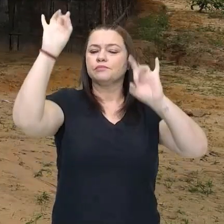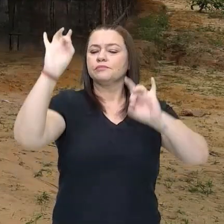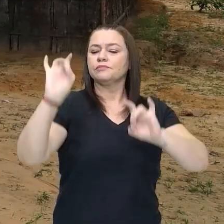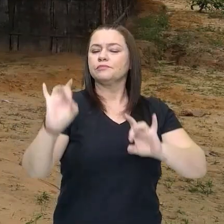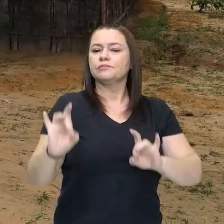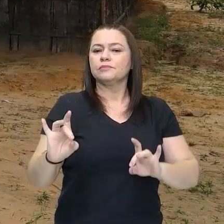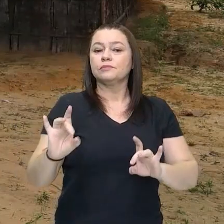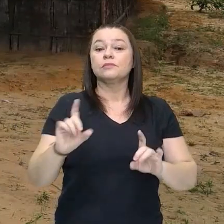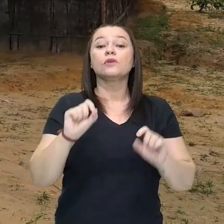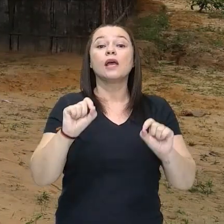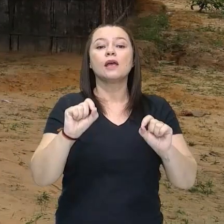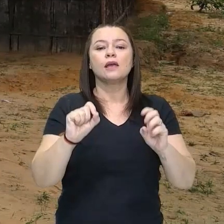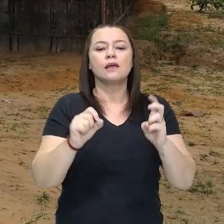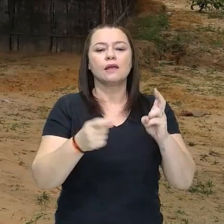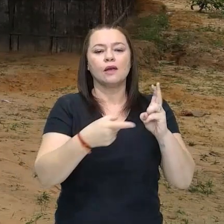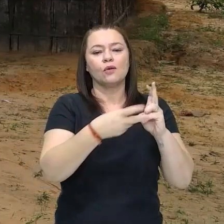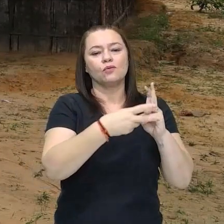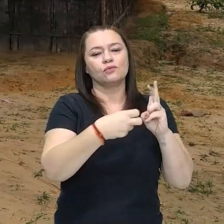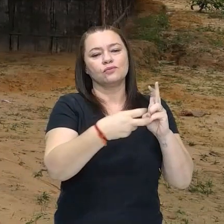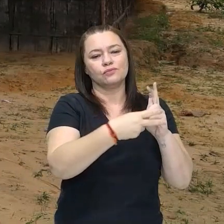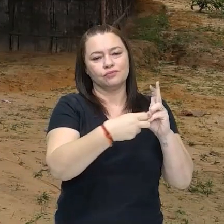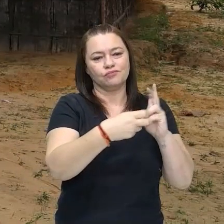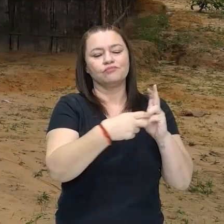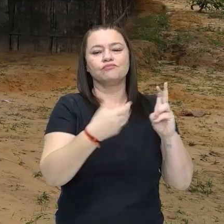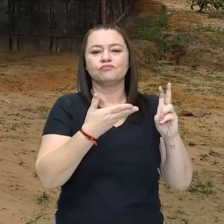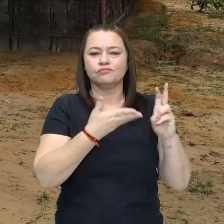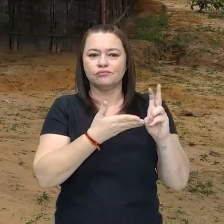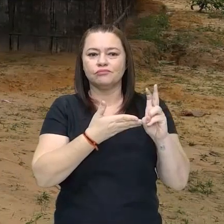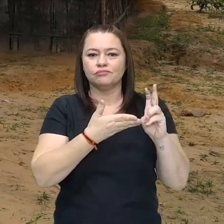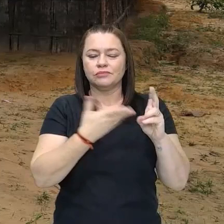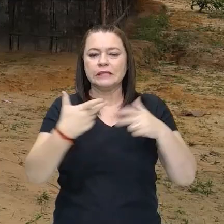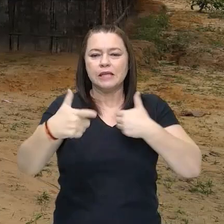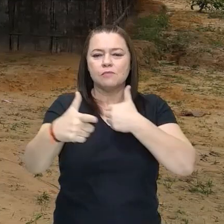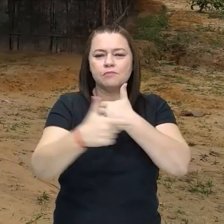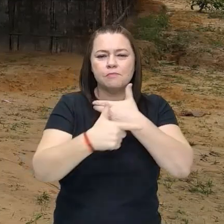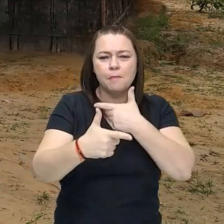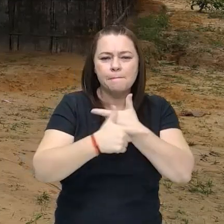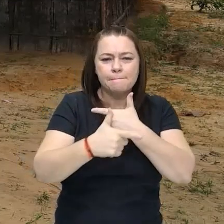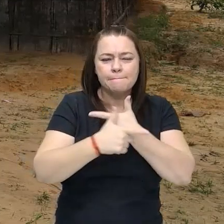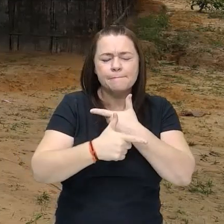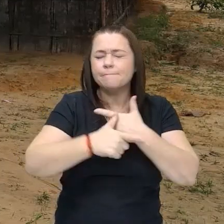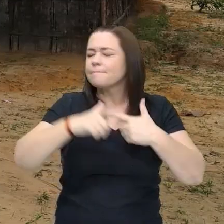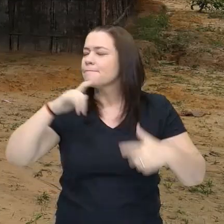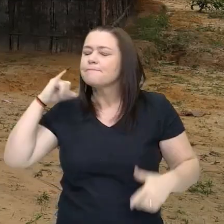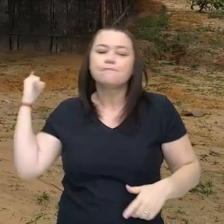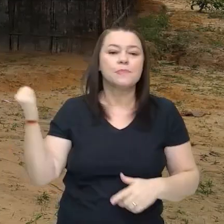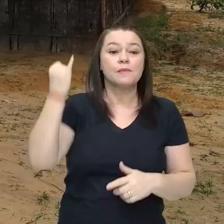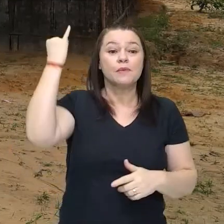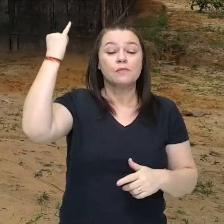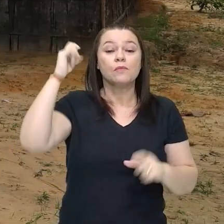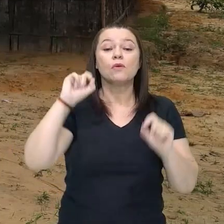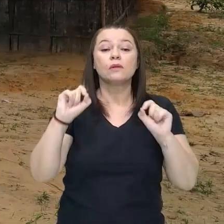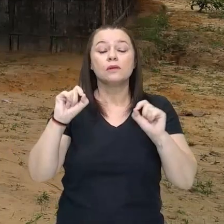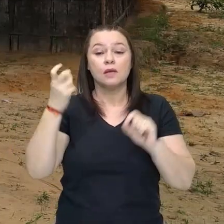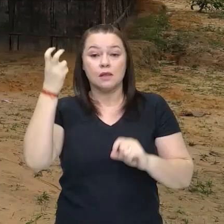terra. Os índios, rapaz, os indígenas têm um papel muito importante. Mas podemos dizer que a nossa cultura e religião ela é